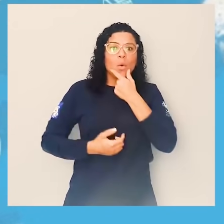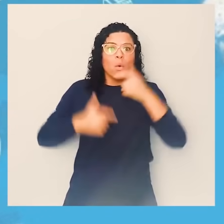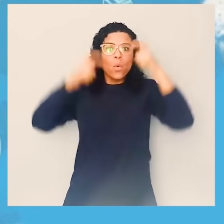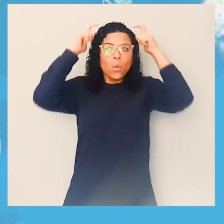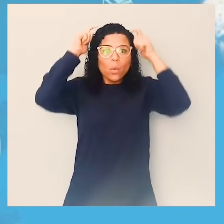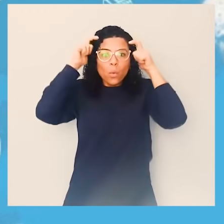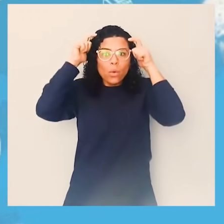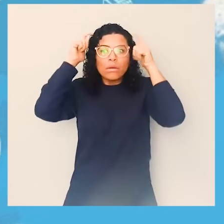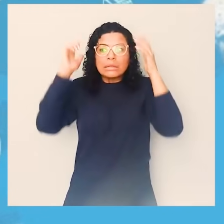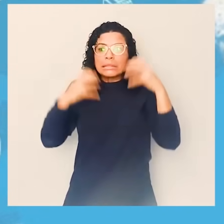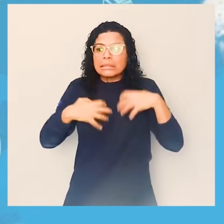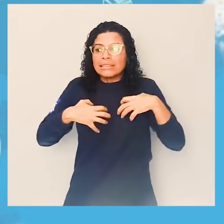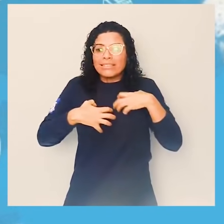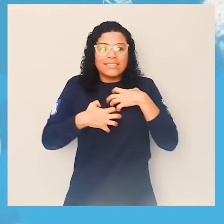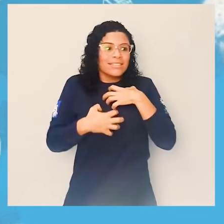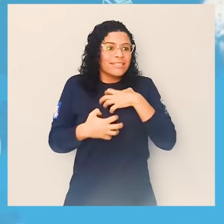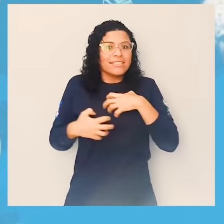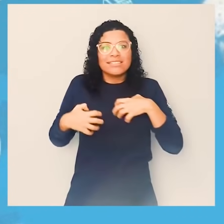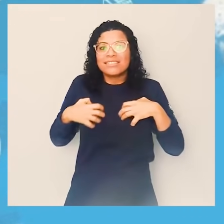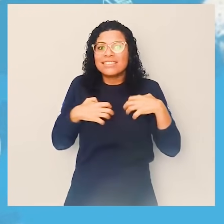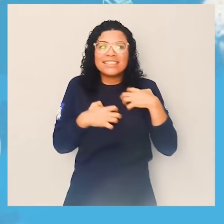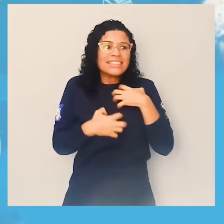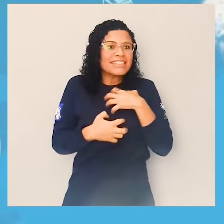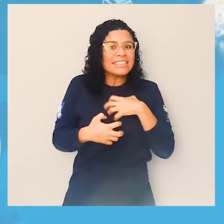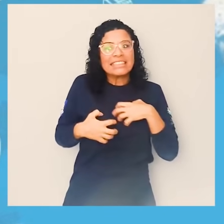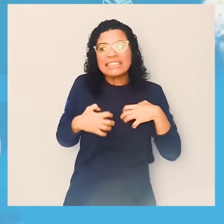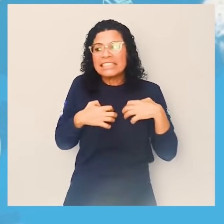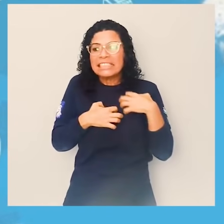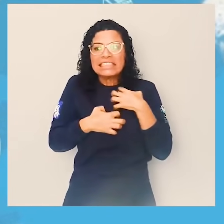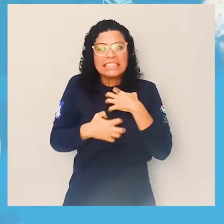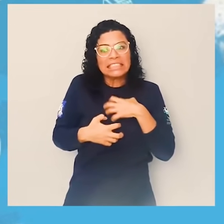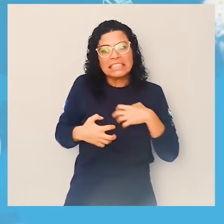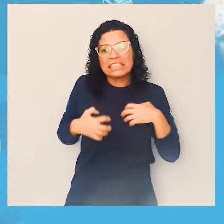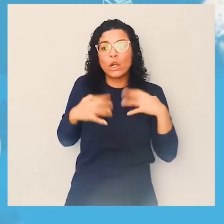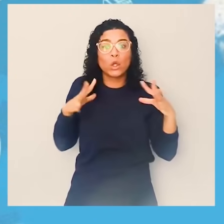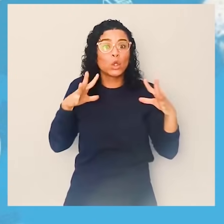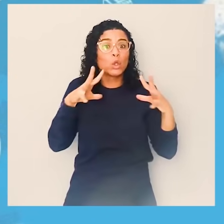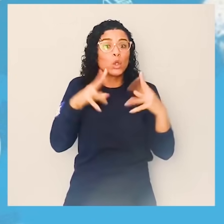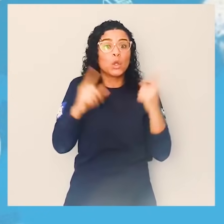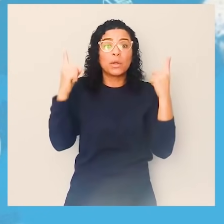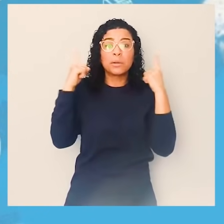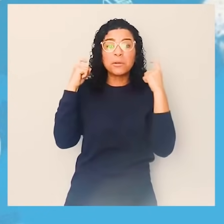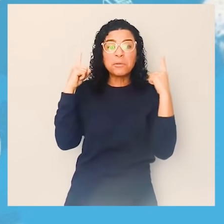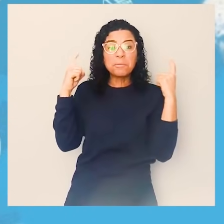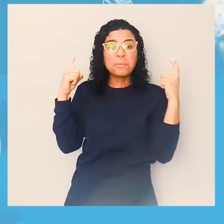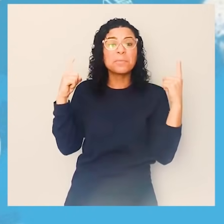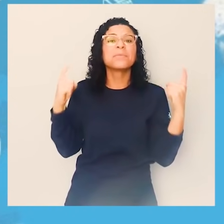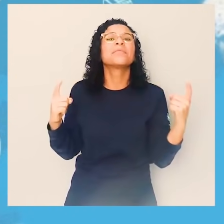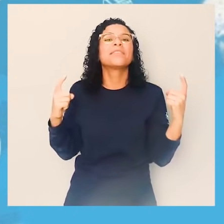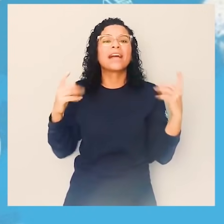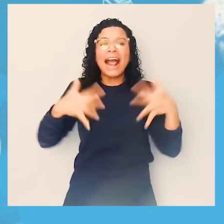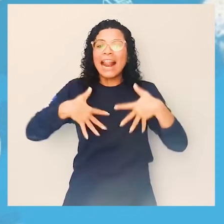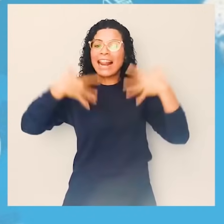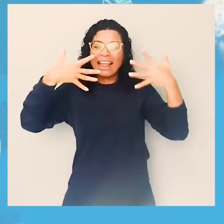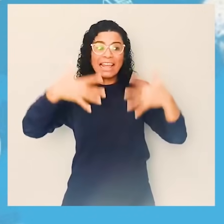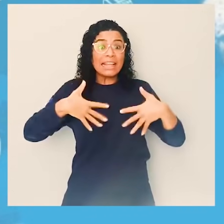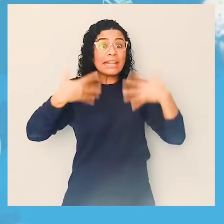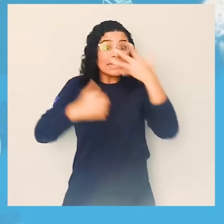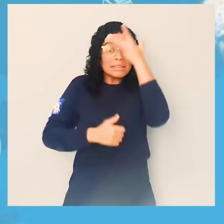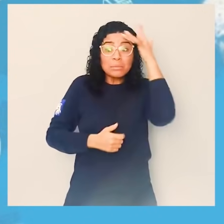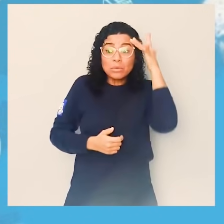foi ficando assustado, amedrontado, perturbado com todo aquele barulho, com toda